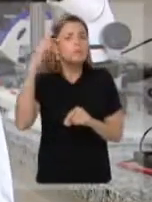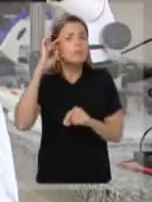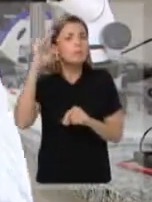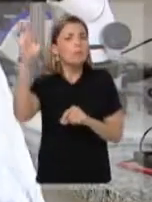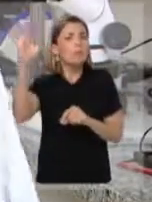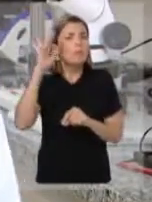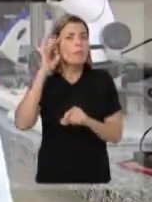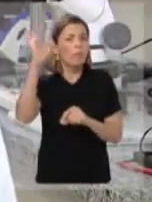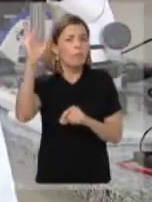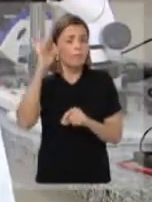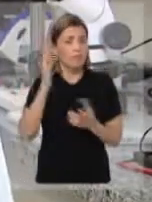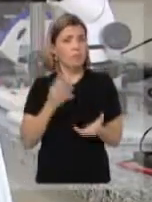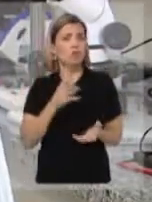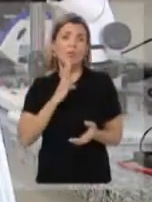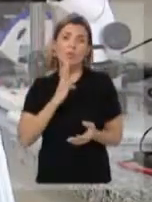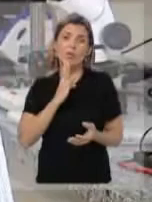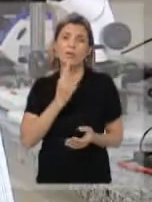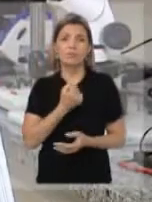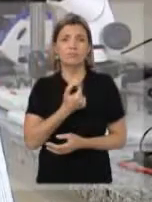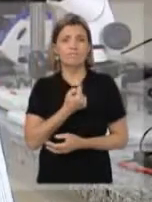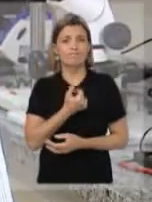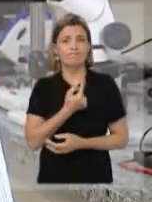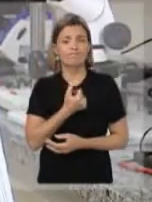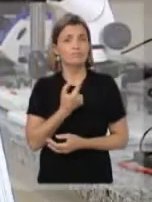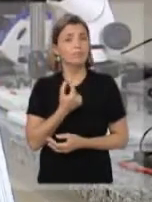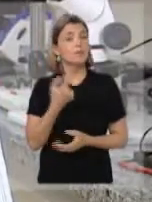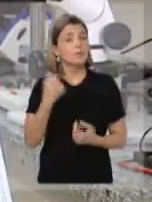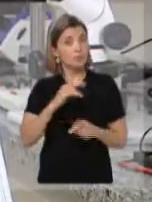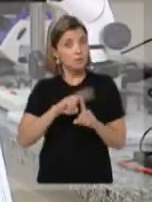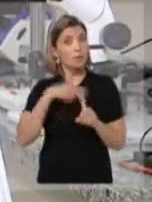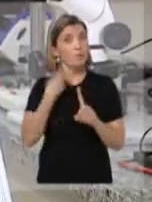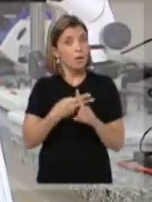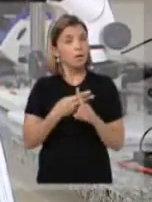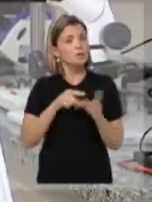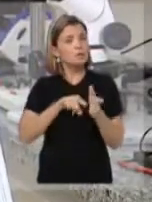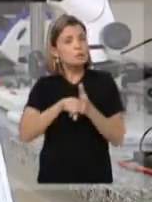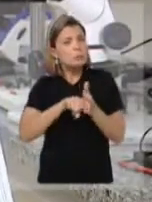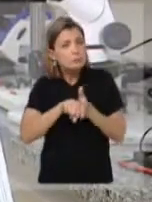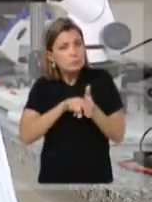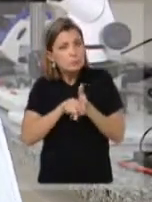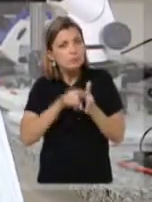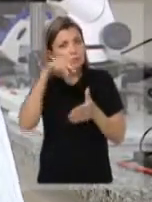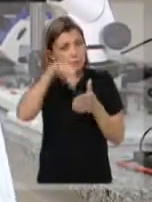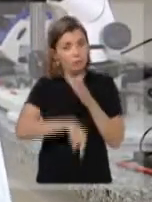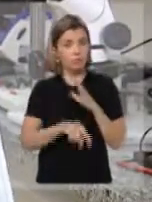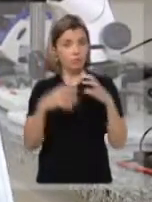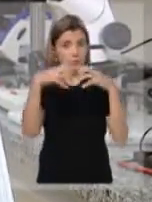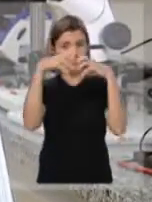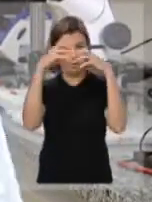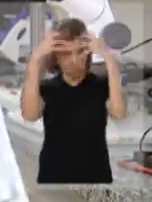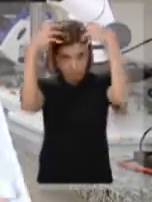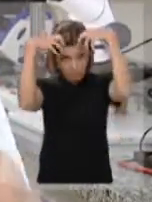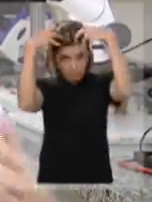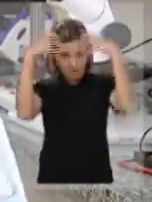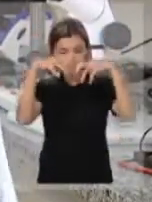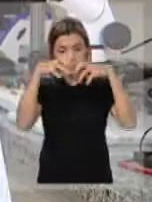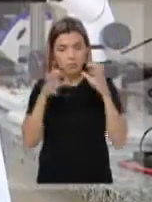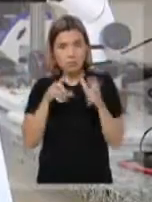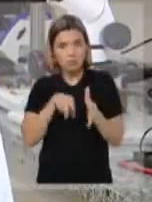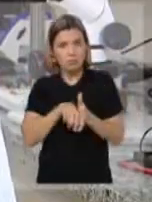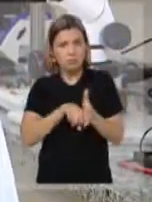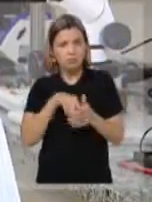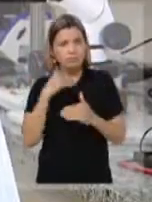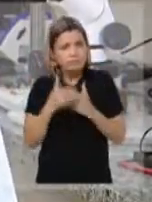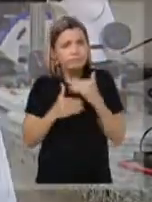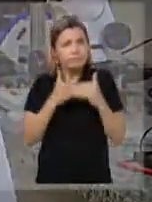acho que nós conhecemos muito pouco do funcionamento do cérebro, principalmente do cérebro humano. Eu acho que nós estamos